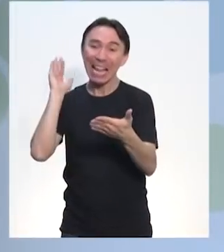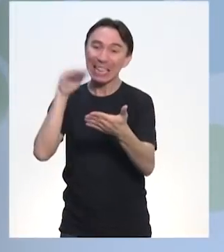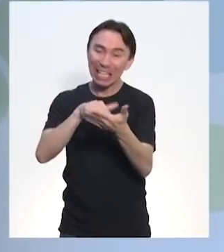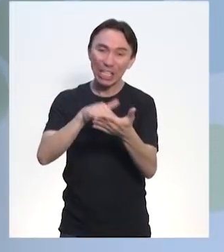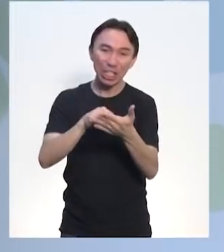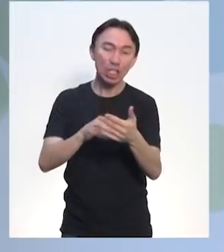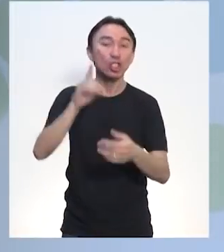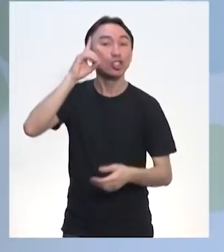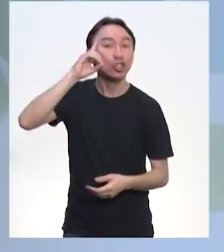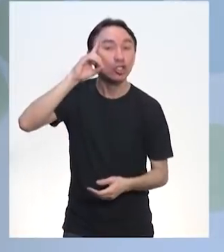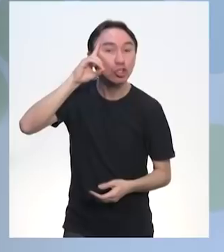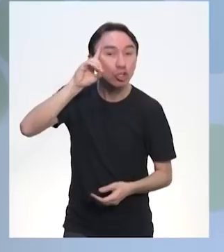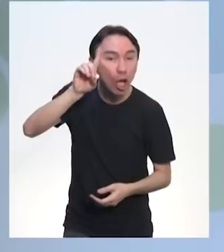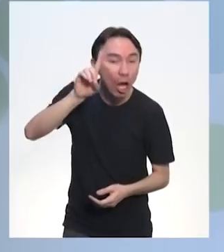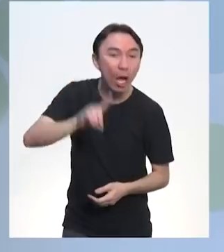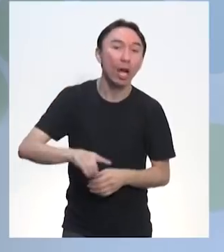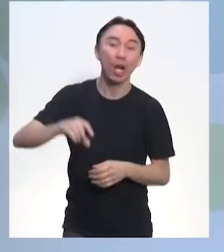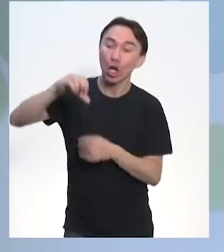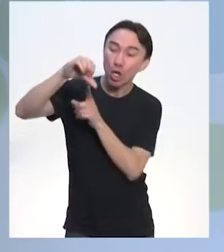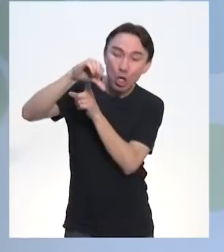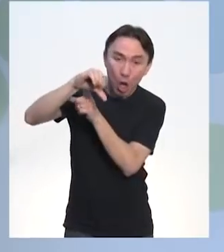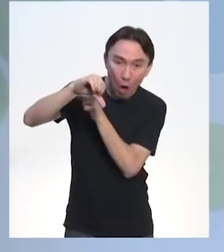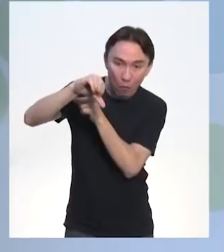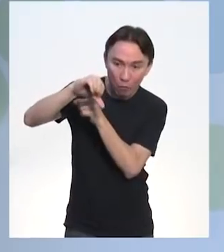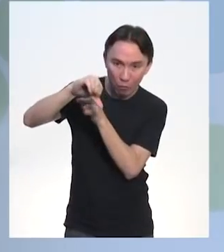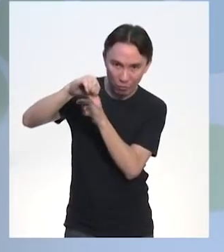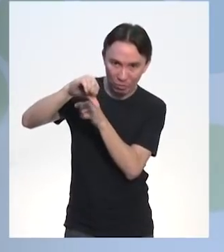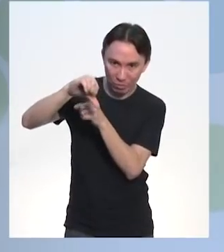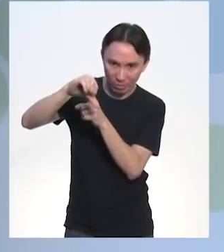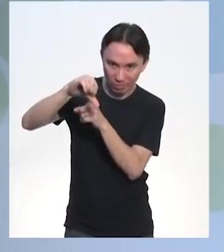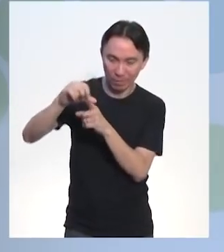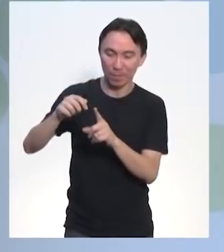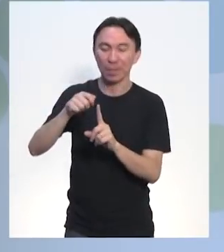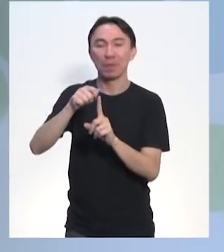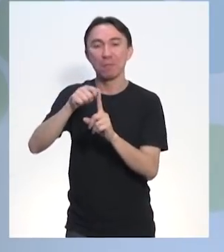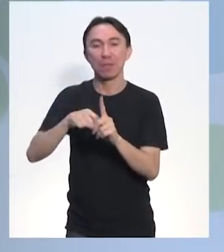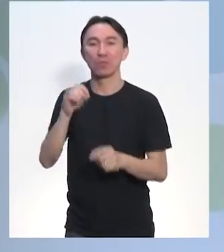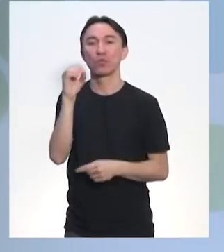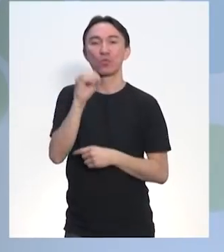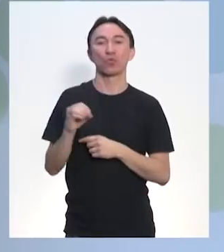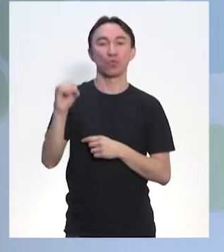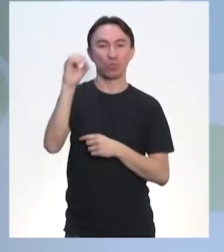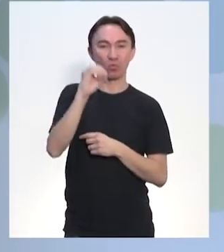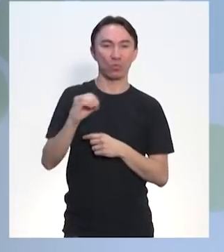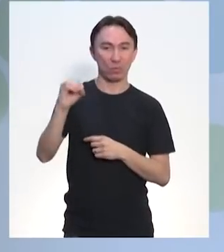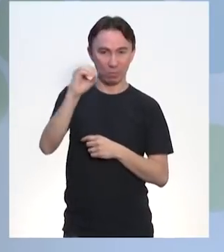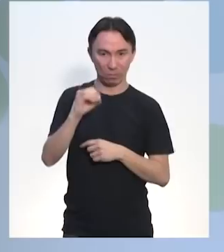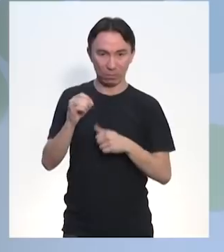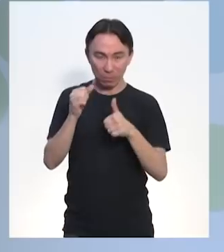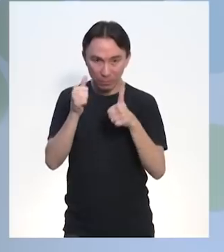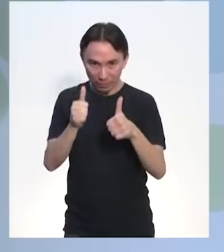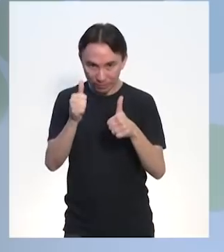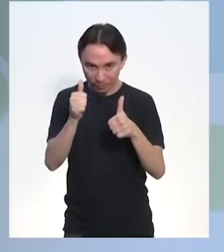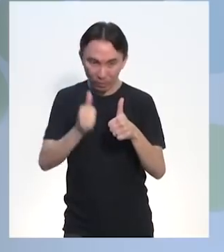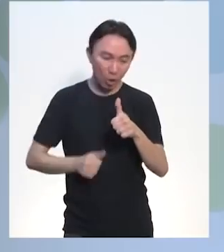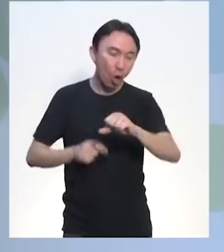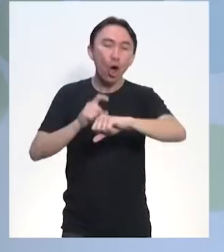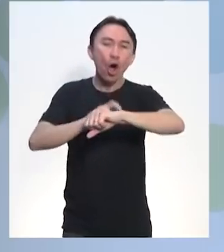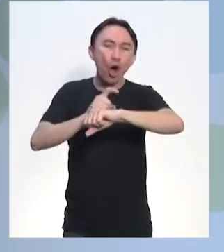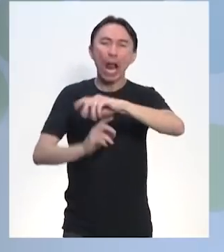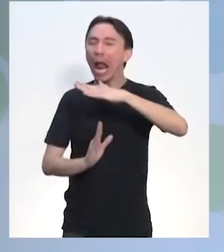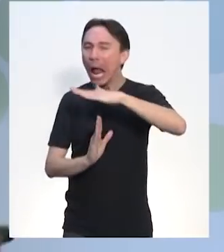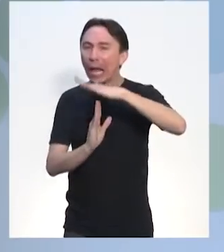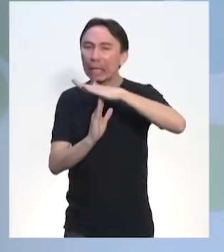nós encerramos essa semana, essas três semanas, né? E até às 15 horas desse dia 9, que é quando